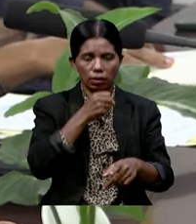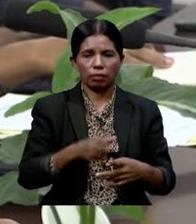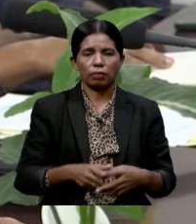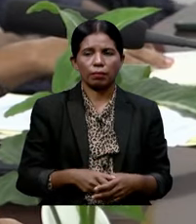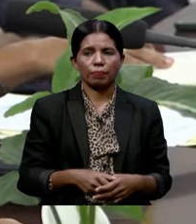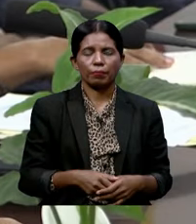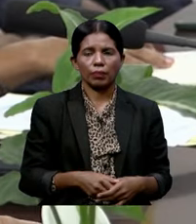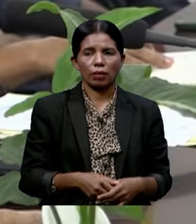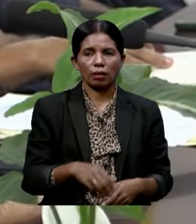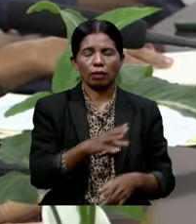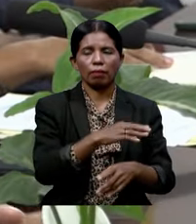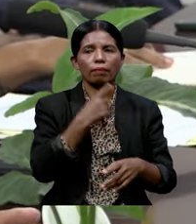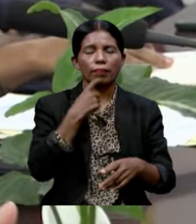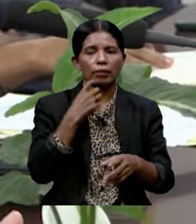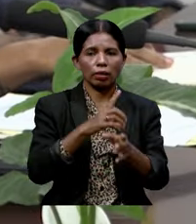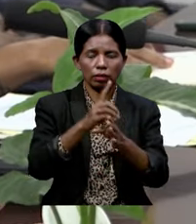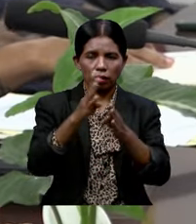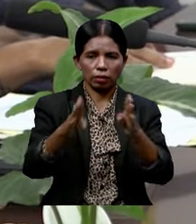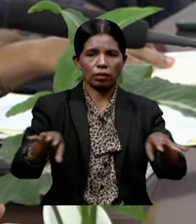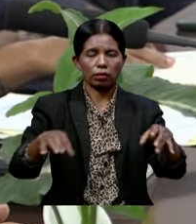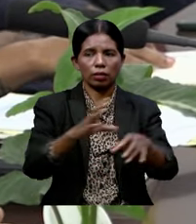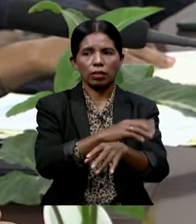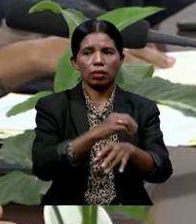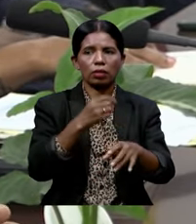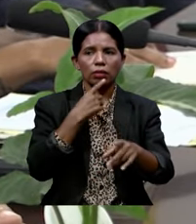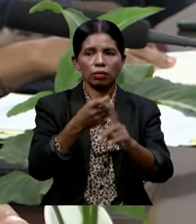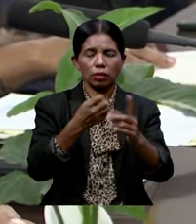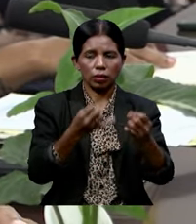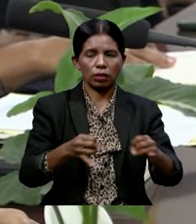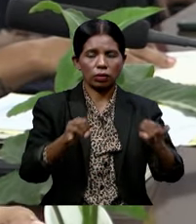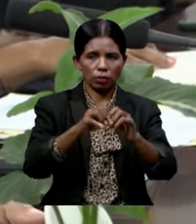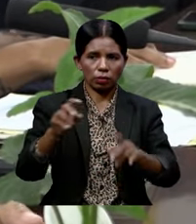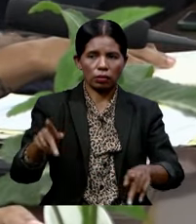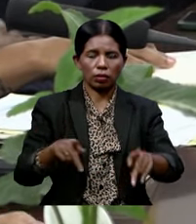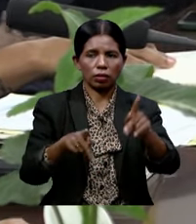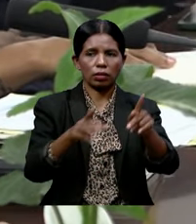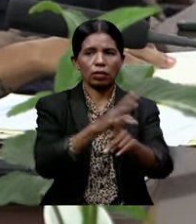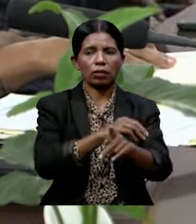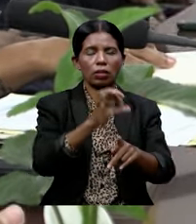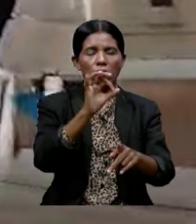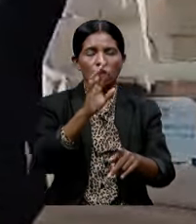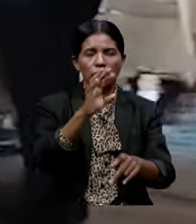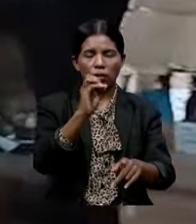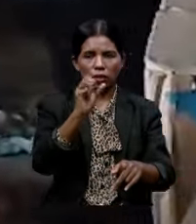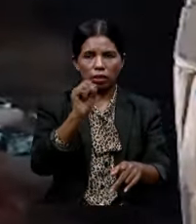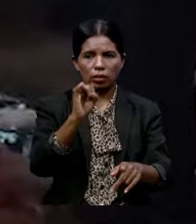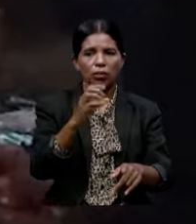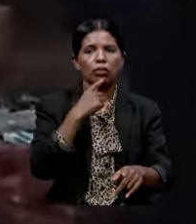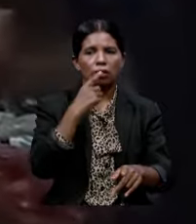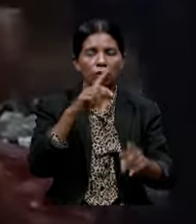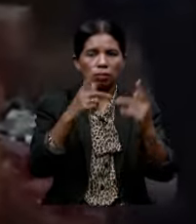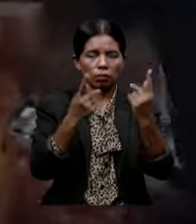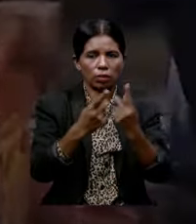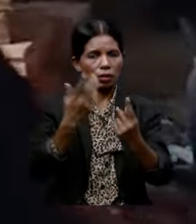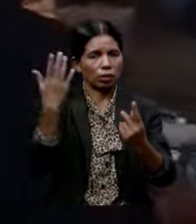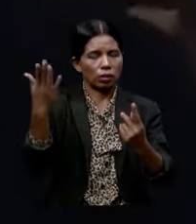Diretor Serviço Registro no Verificação Empresarial Instituto Público, Florencio Sanches, Rusuba Sucursal Companhia